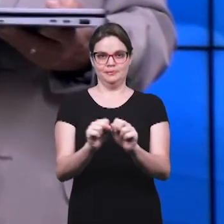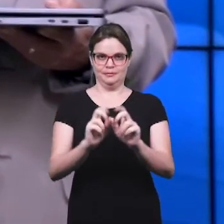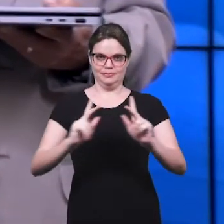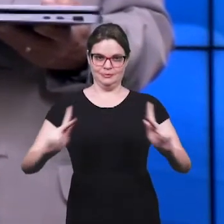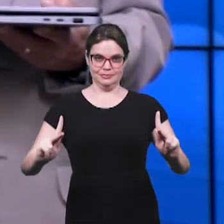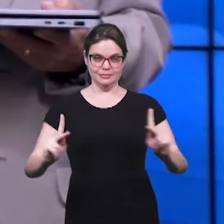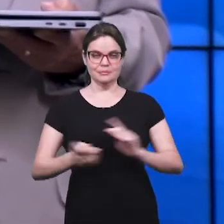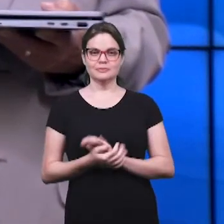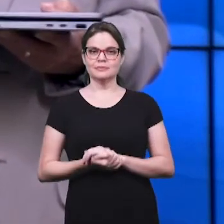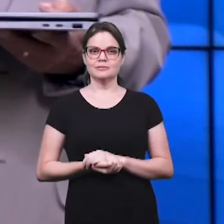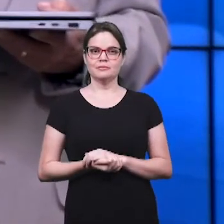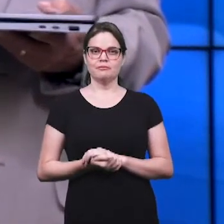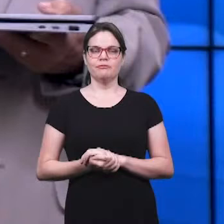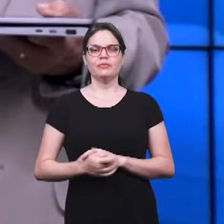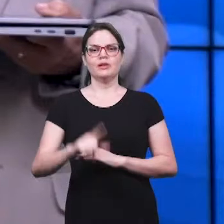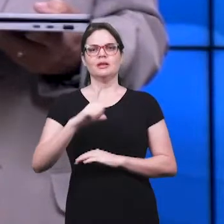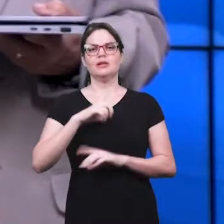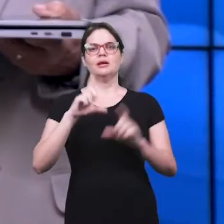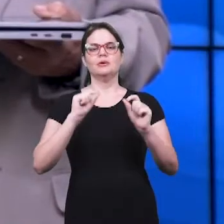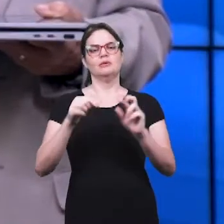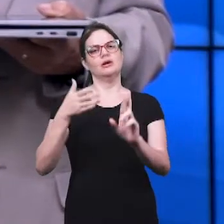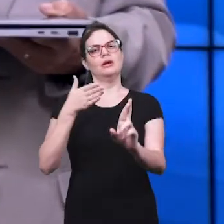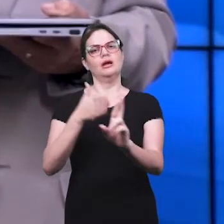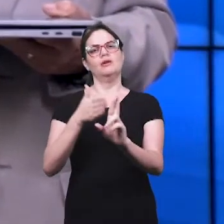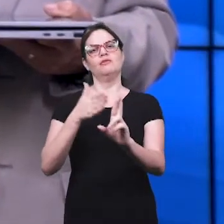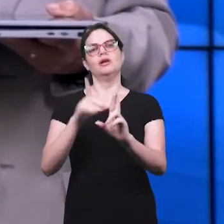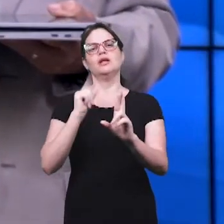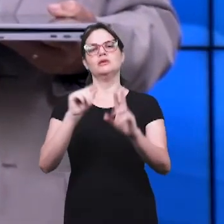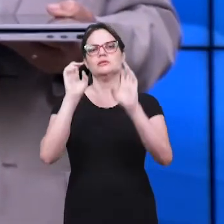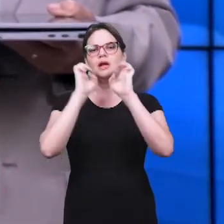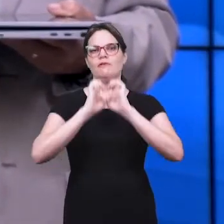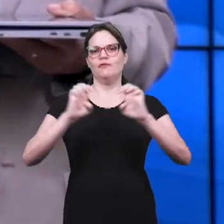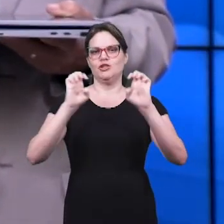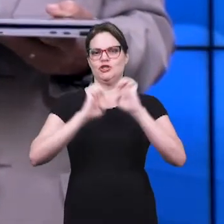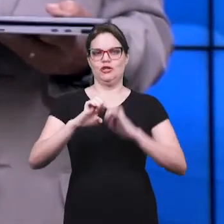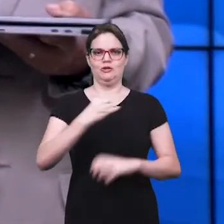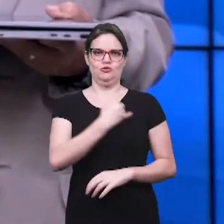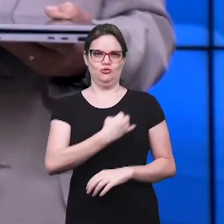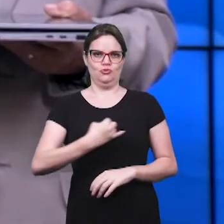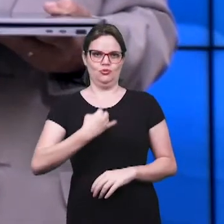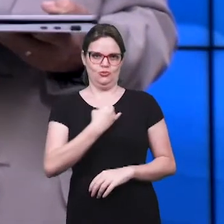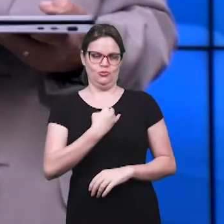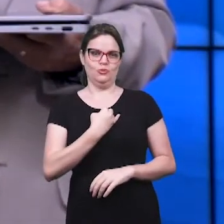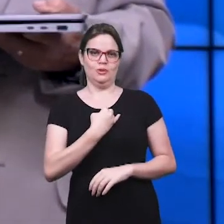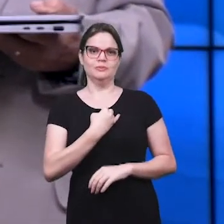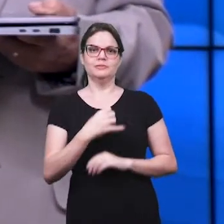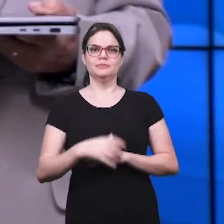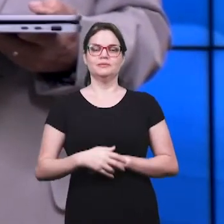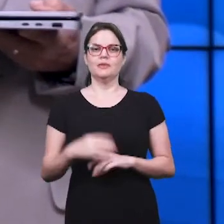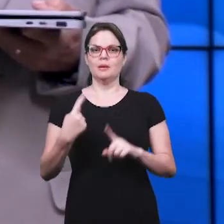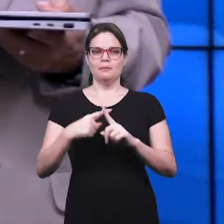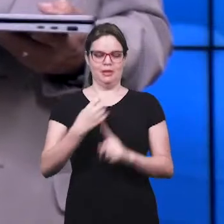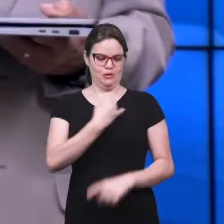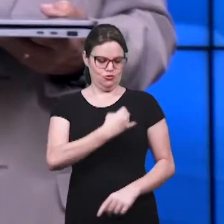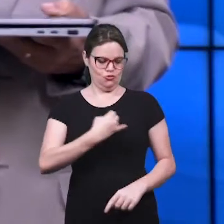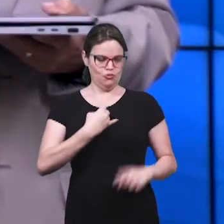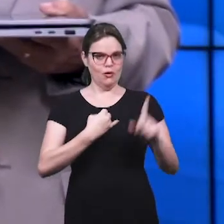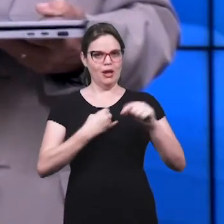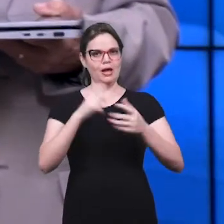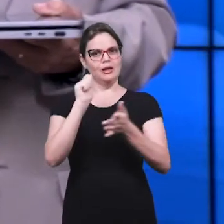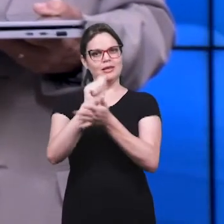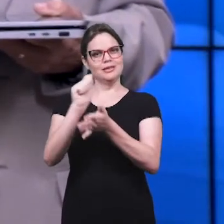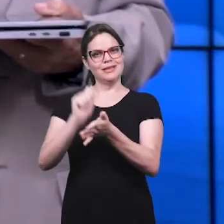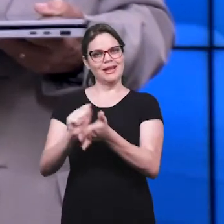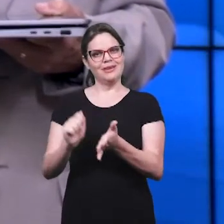agora é com alguma referência ao Evangelho de João, uma vez que João foi o apóstolo que escreveu